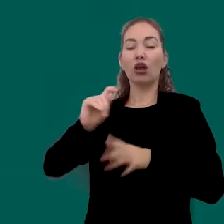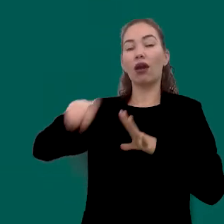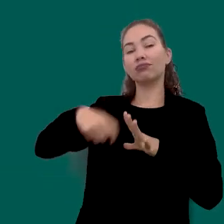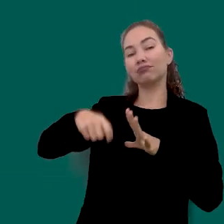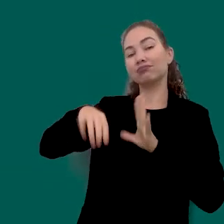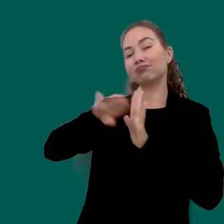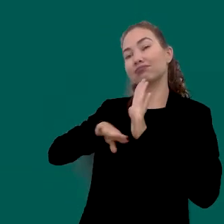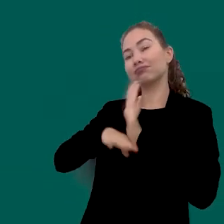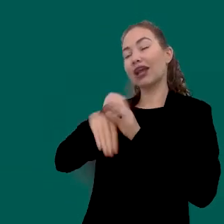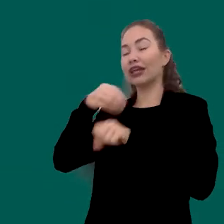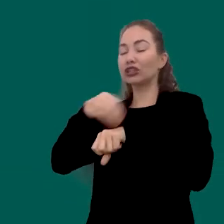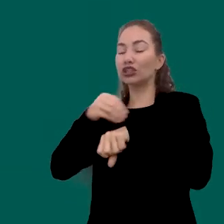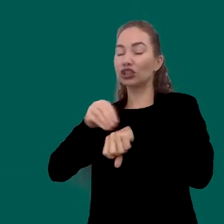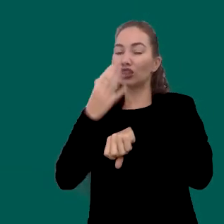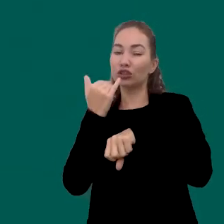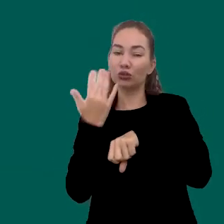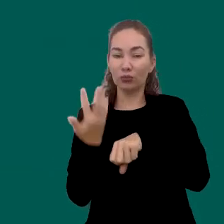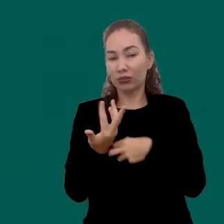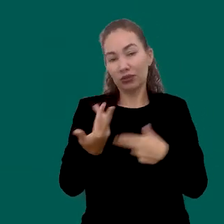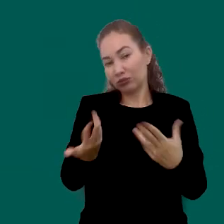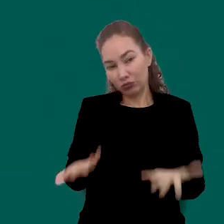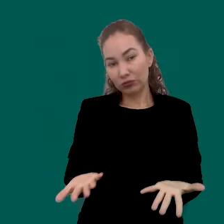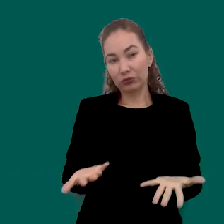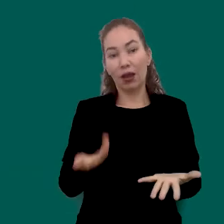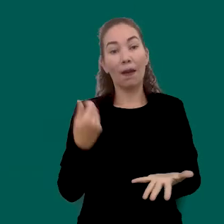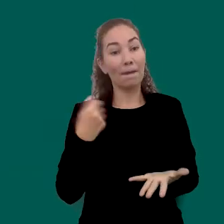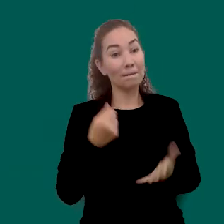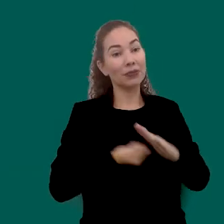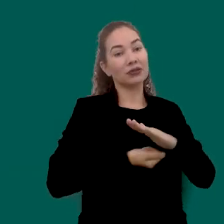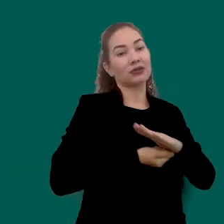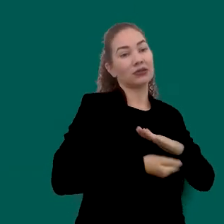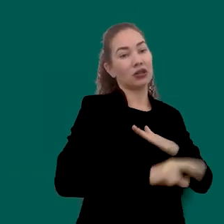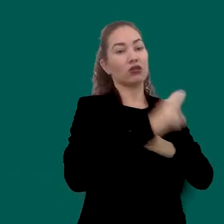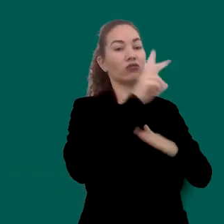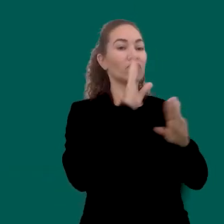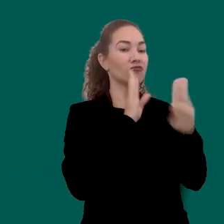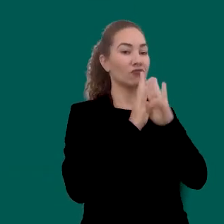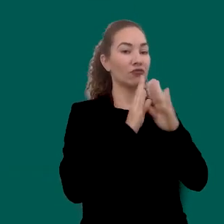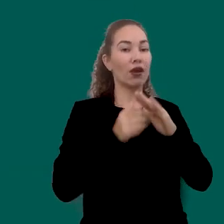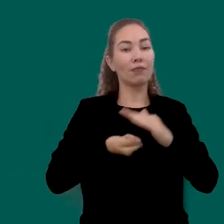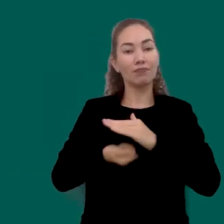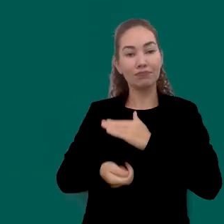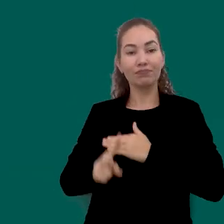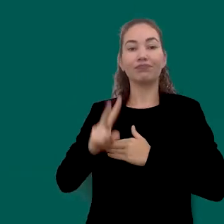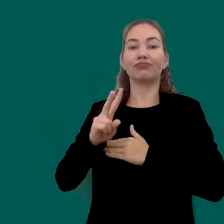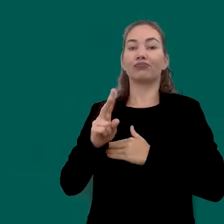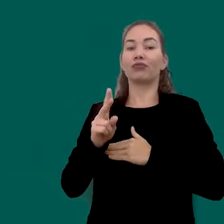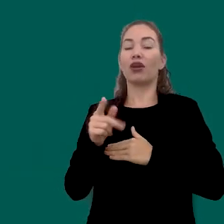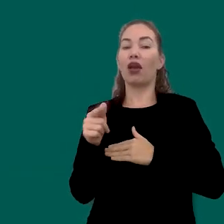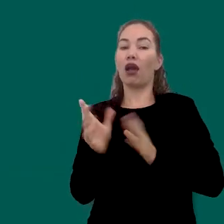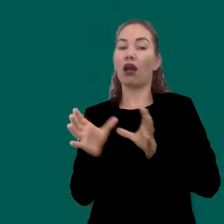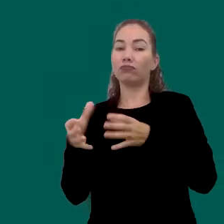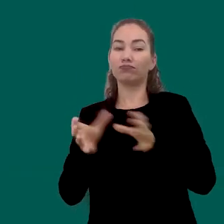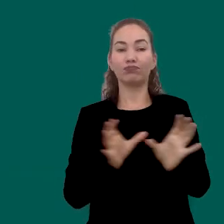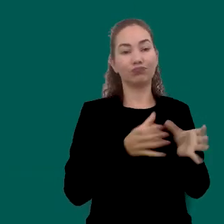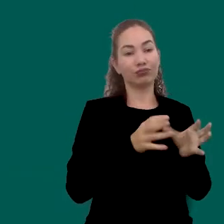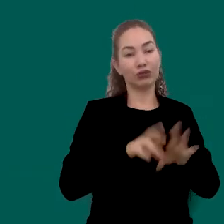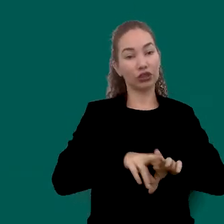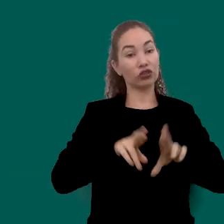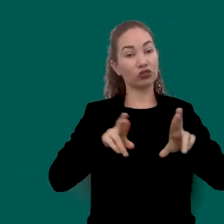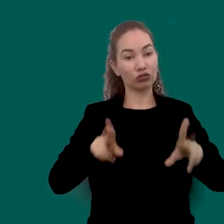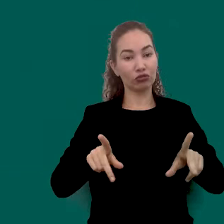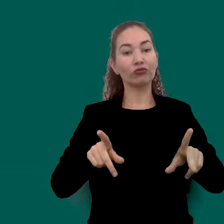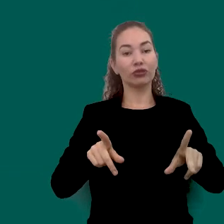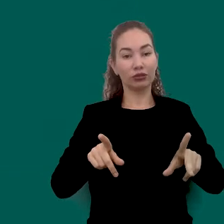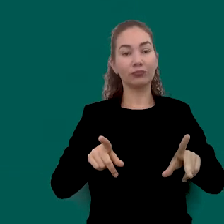receitas, algumas dicas, essa questão toda. Então a gente tem investimento Facebook, Instagram e Google para o Mônaco, Facebook, Instagram e Google para o